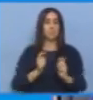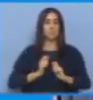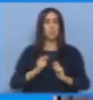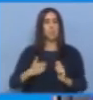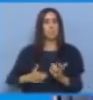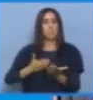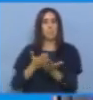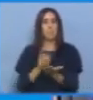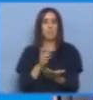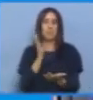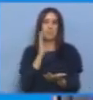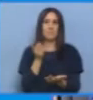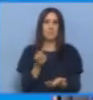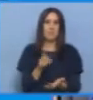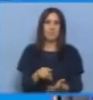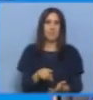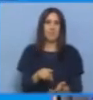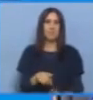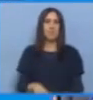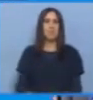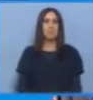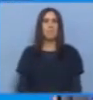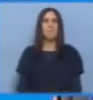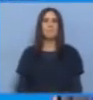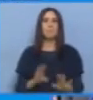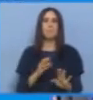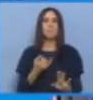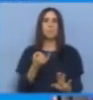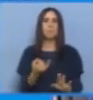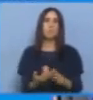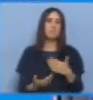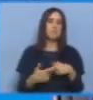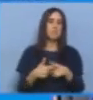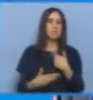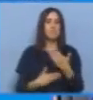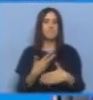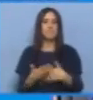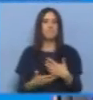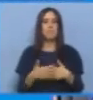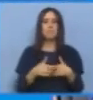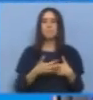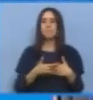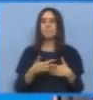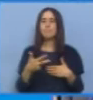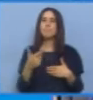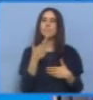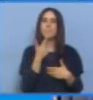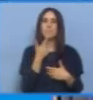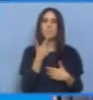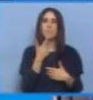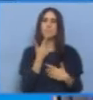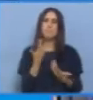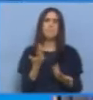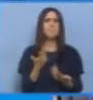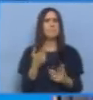e, portanto, tive que regressar. Mas depois também, ao longo do tempo, com o passar do tempo, percebemos que fizemos